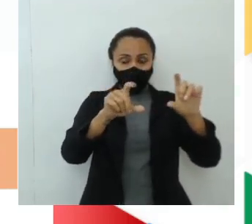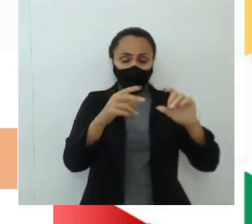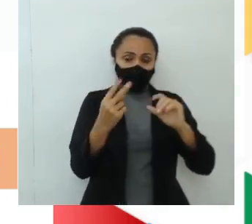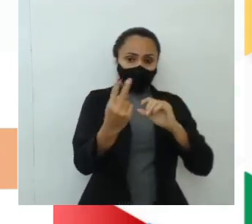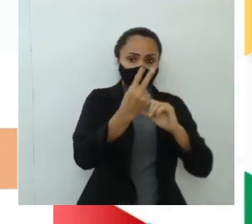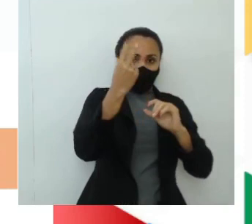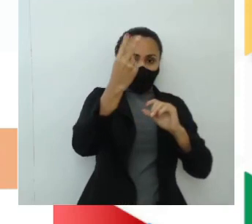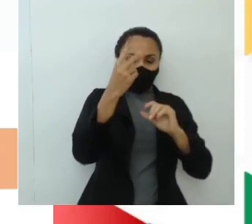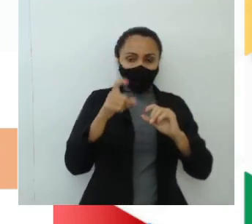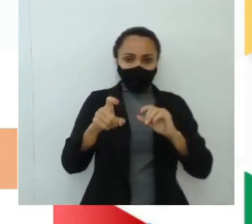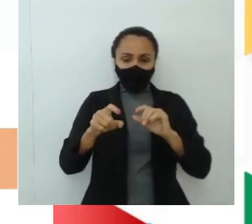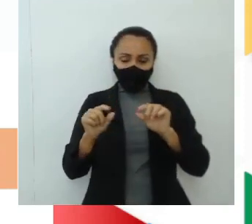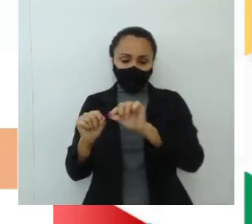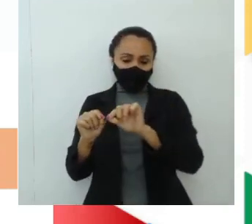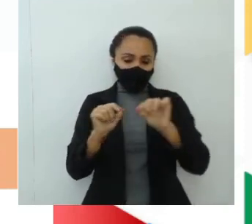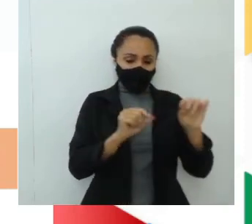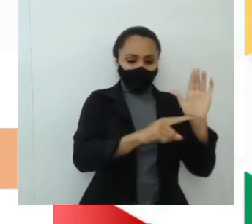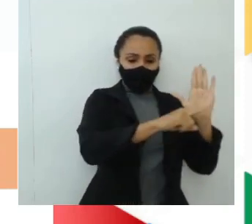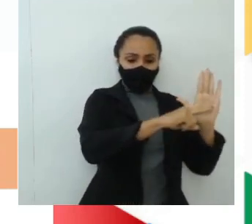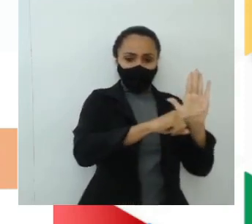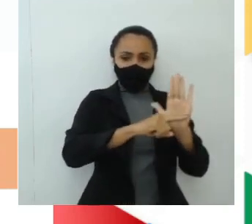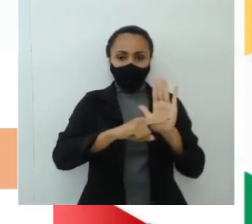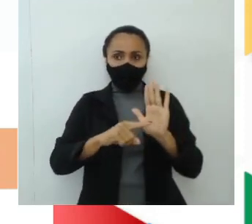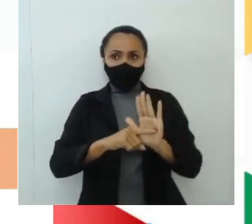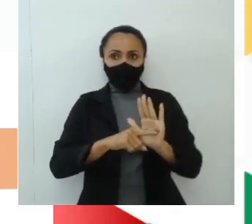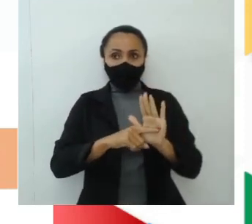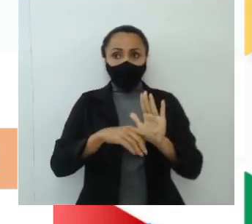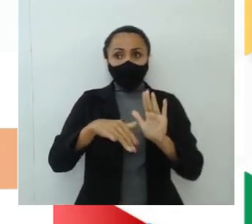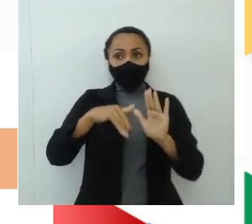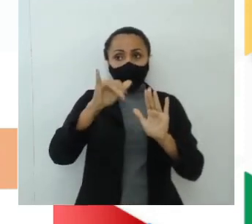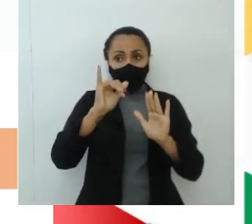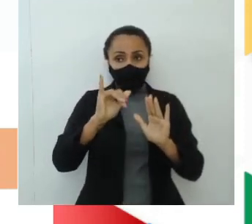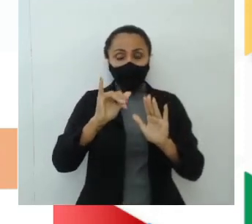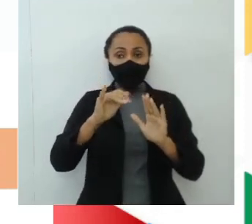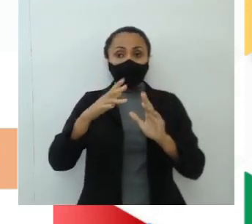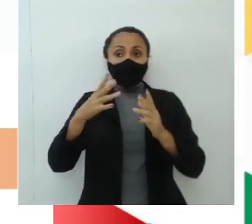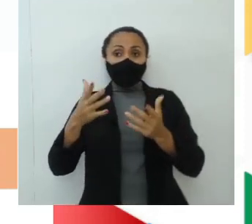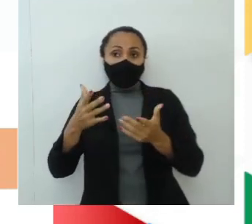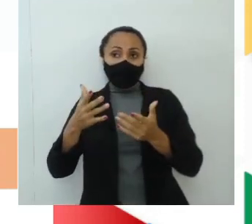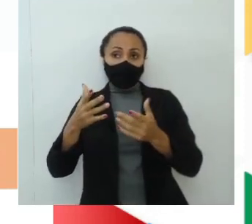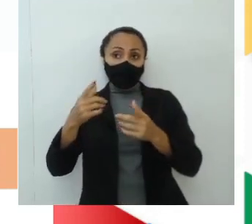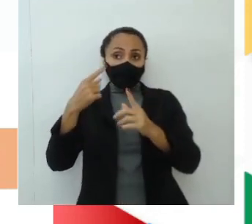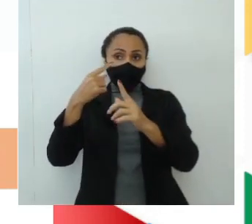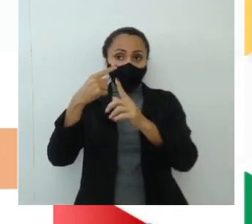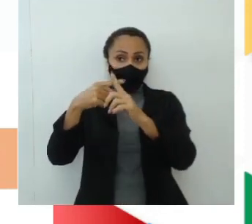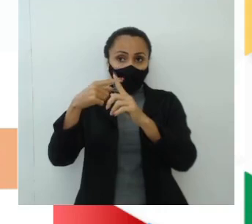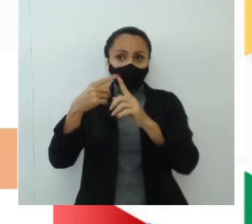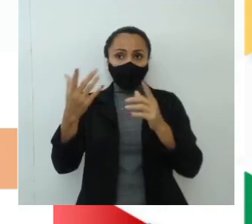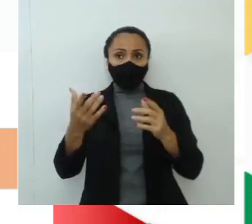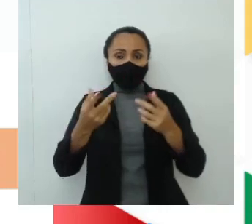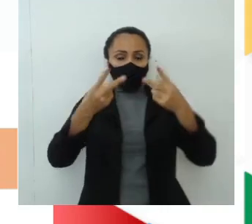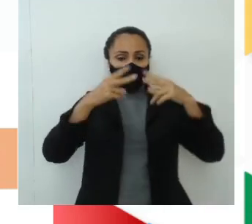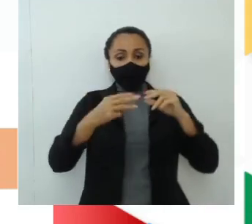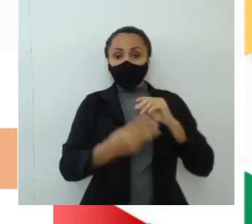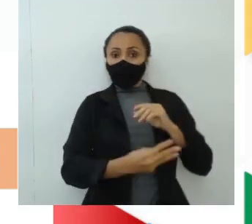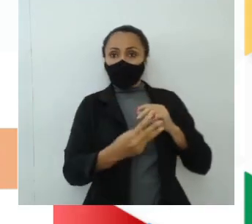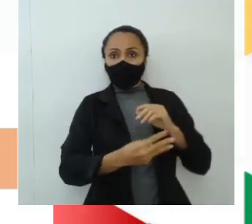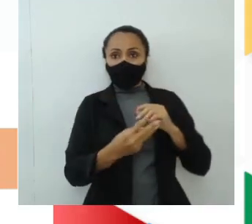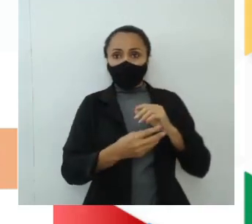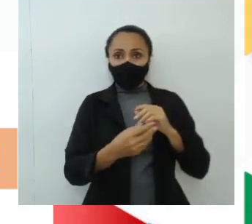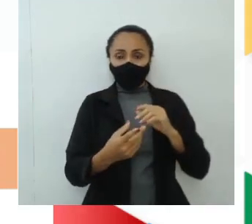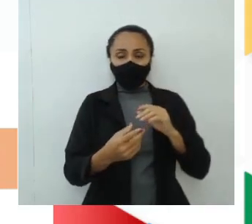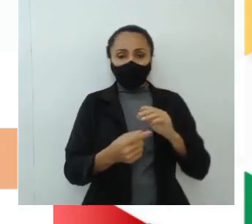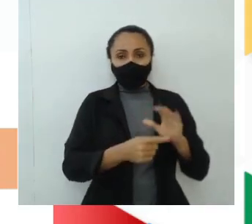x é negativo, o valor de y é positivo. No terceiro quadrante, o valor são ambos